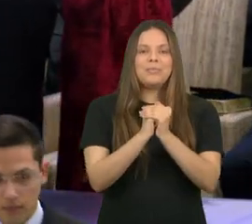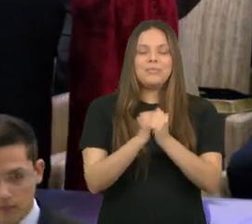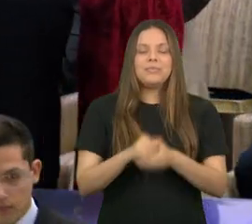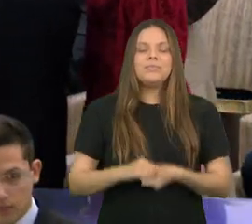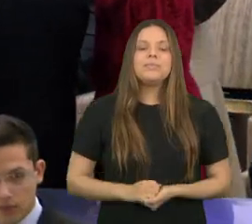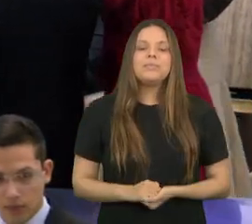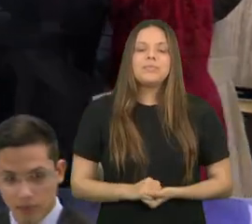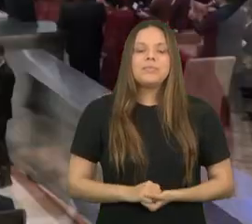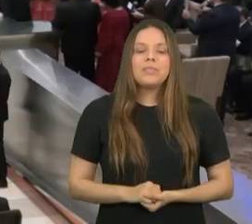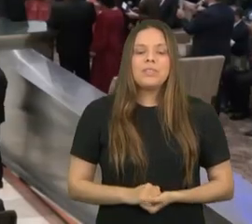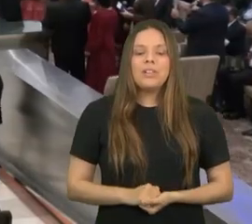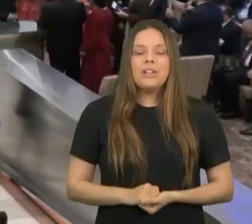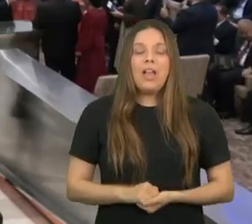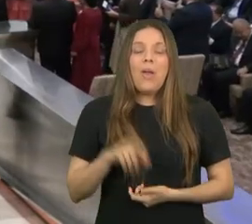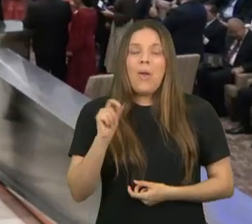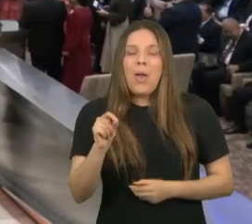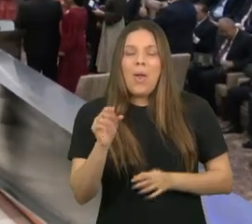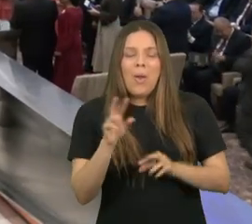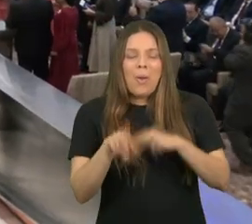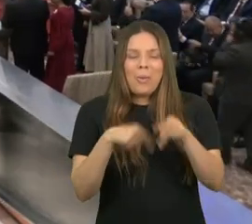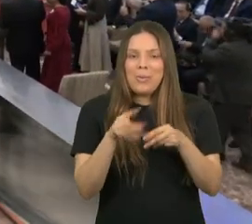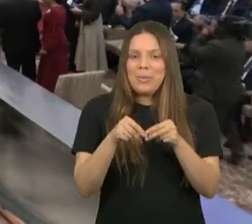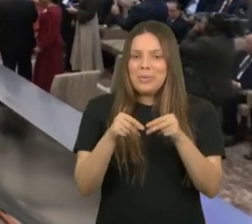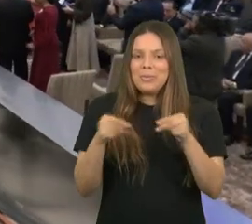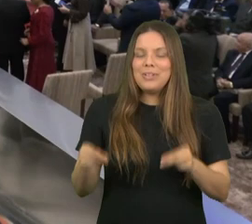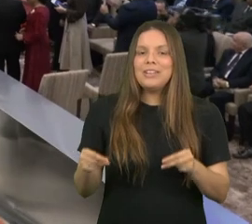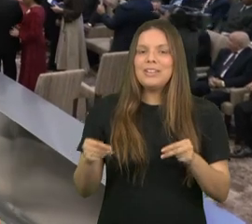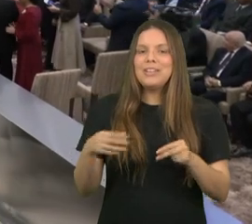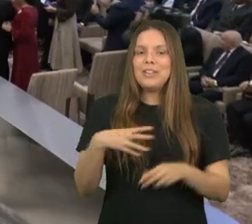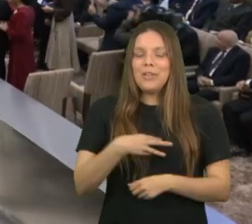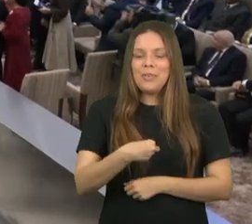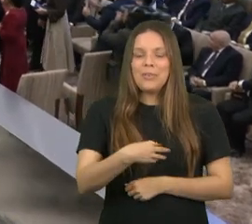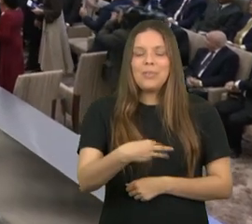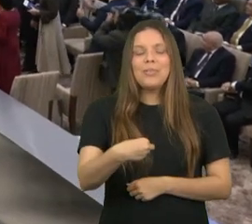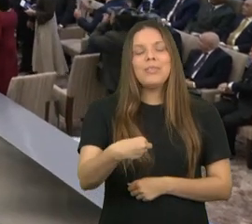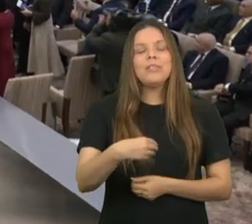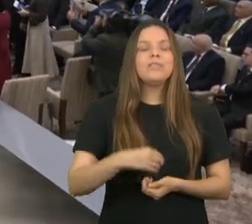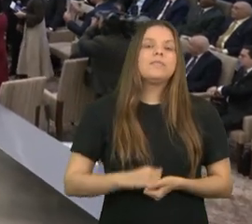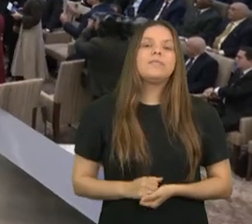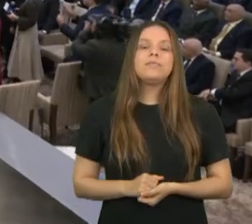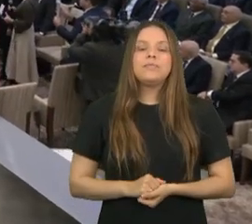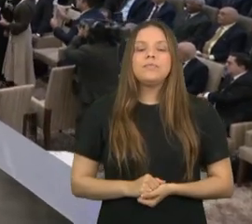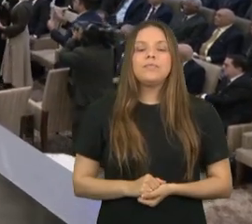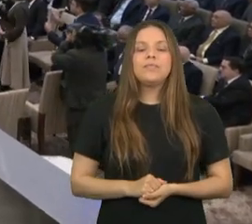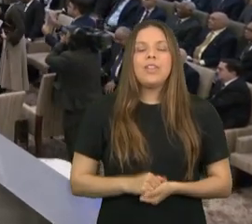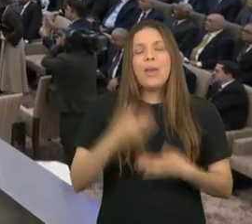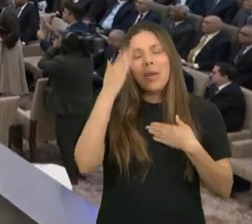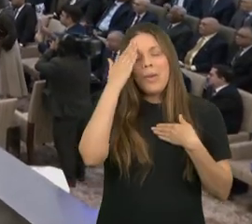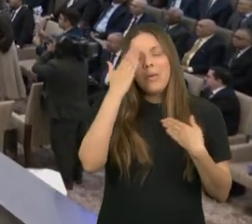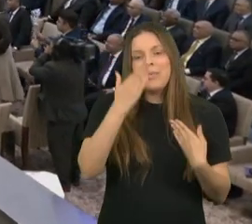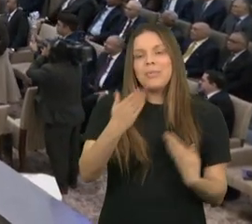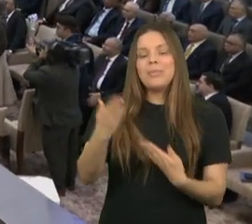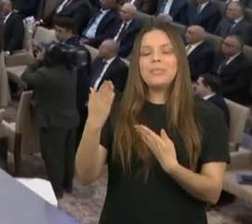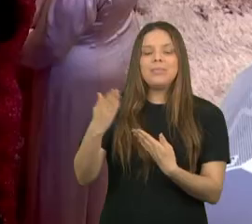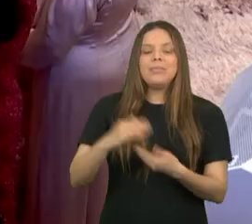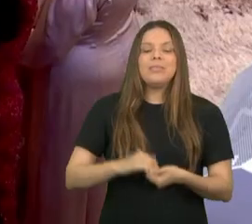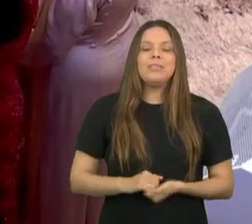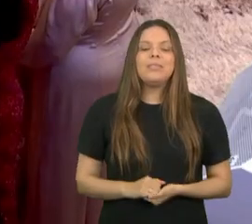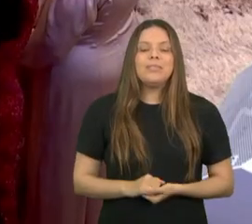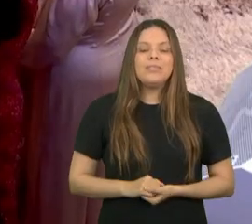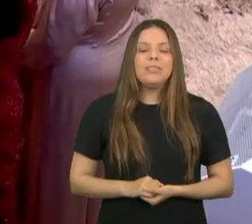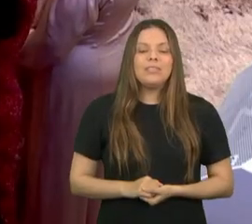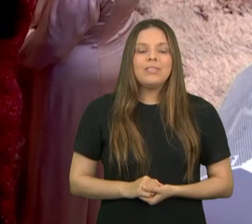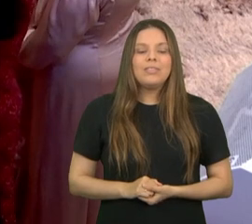a homenagem dos seus filhos e esse é o memorial que a gente deixa para o senhor. Obrigado, irmã Márcia. Uma honra. Amém. Muito grande fazer